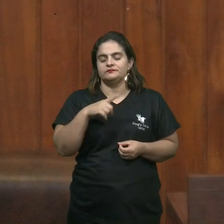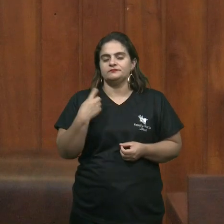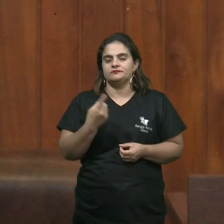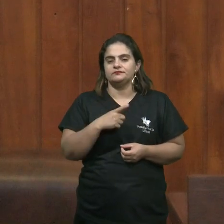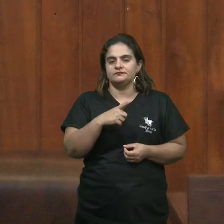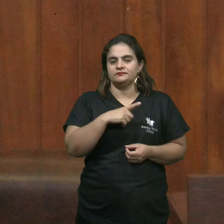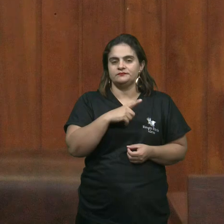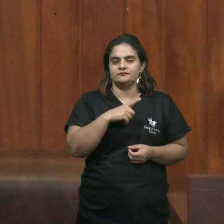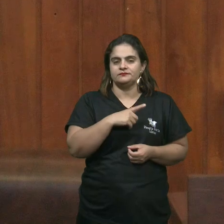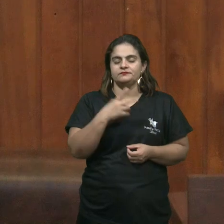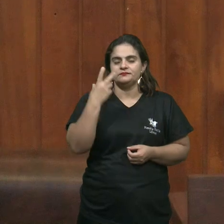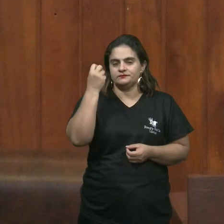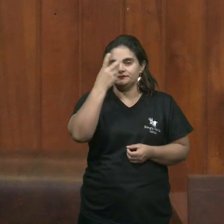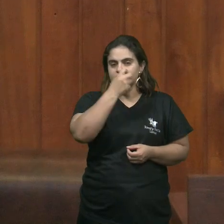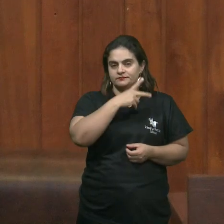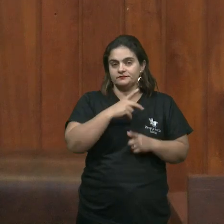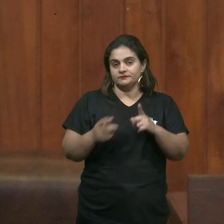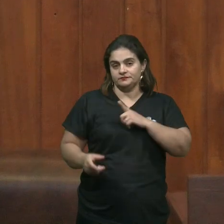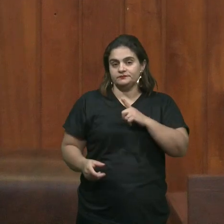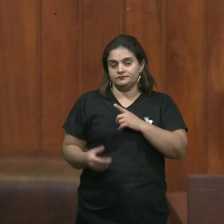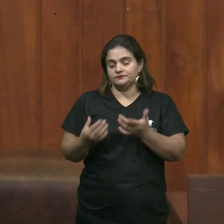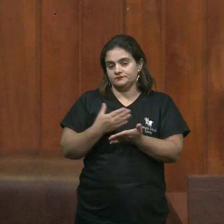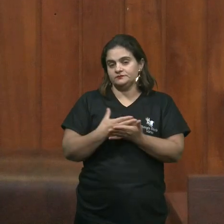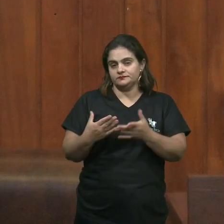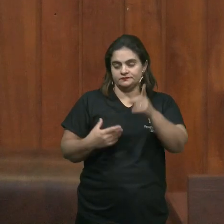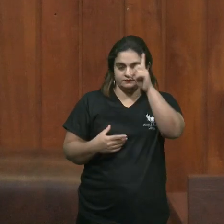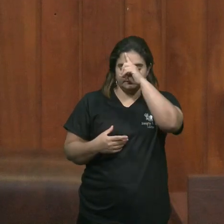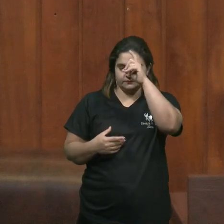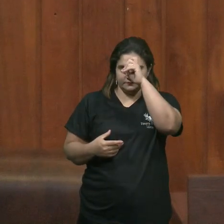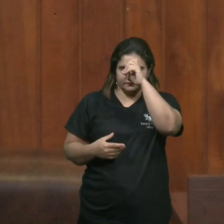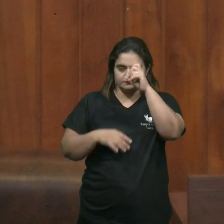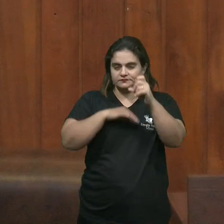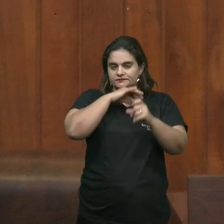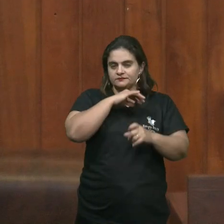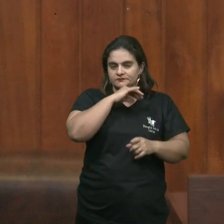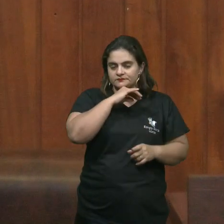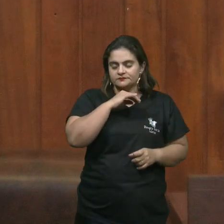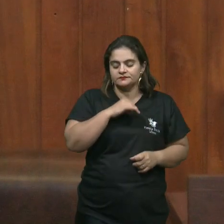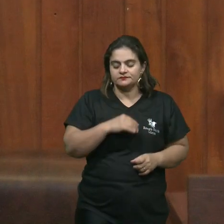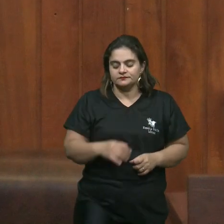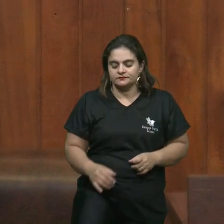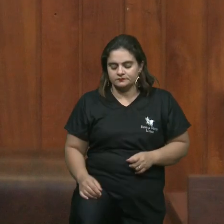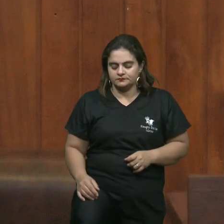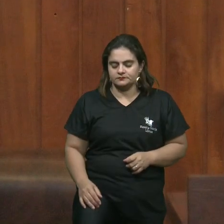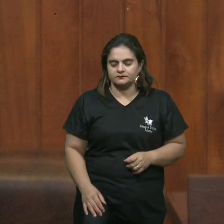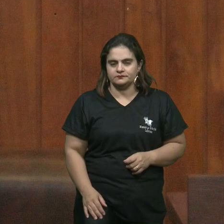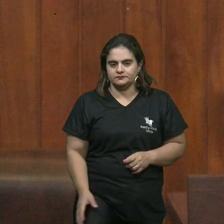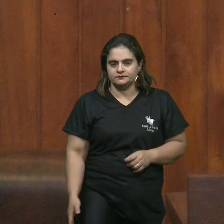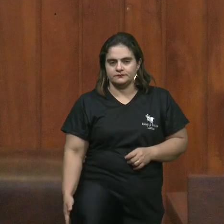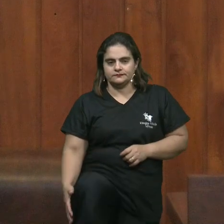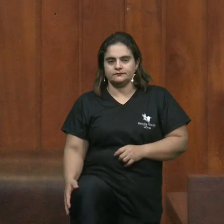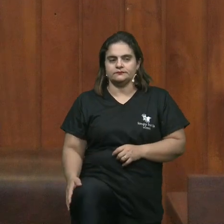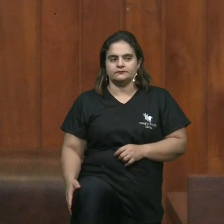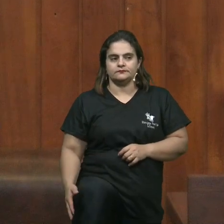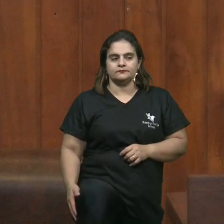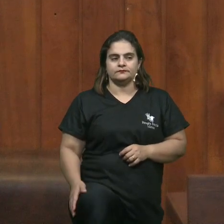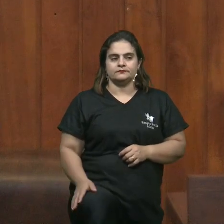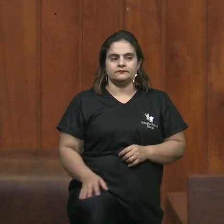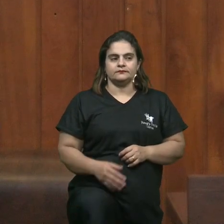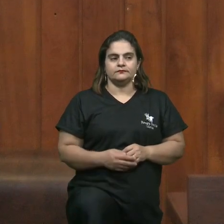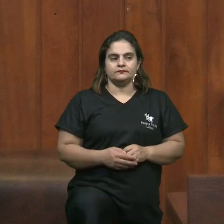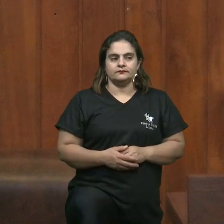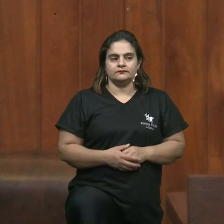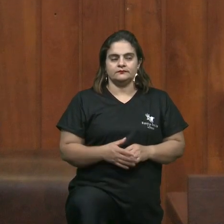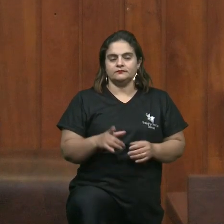o prefeito colocasse em prática, até surgiríamos alguns pontos da cidade e trata-se que